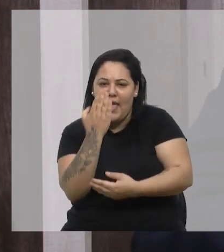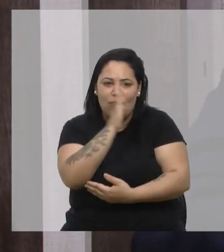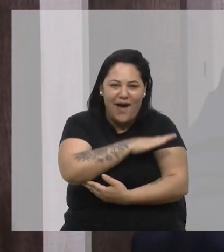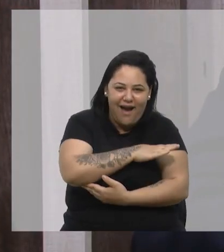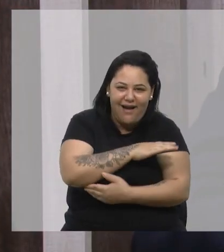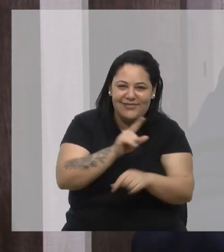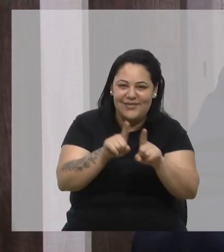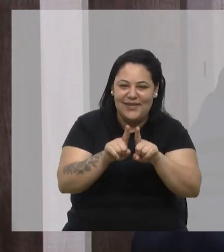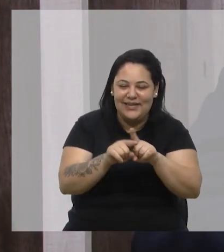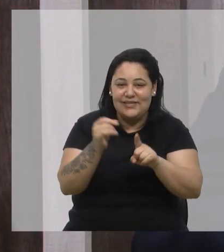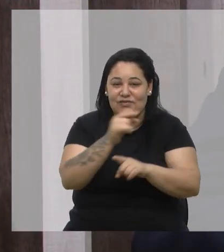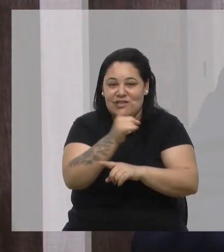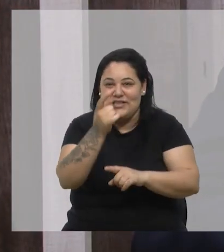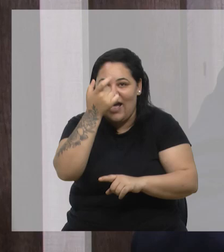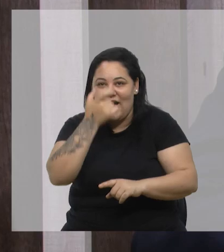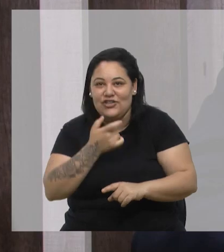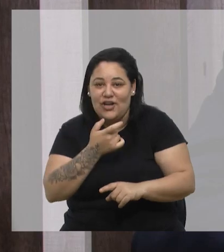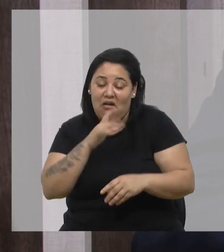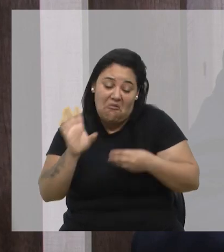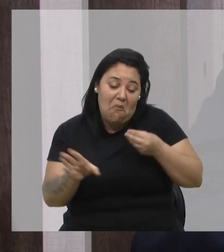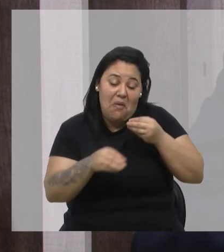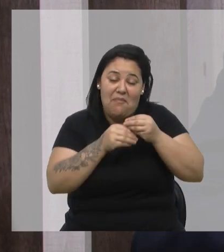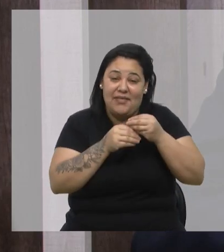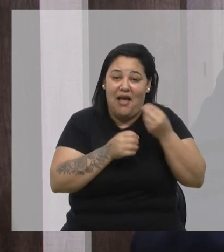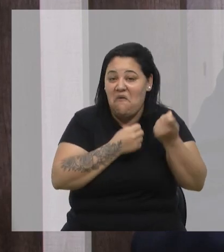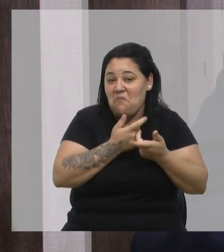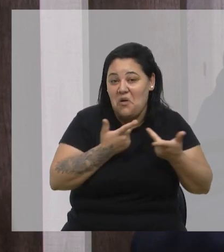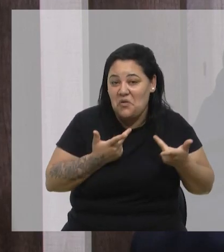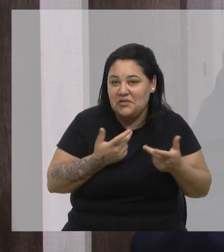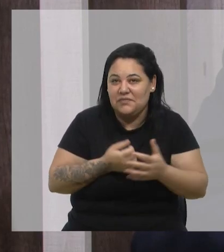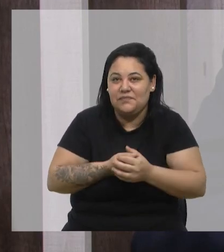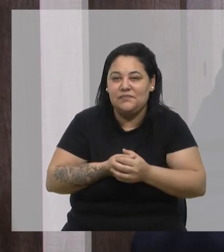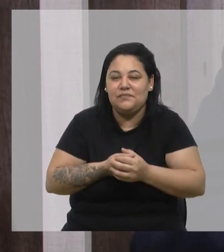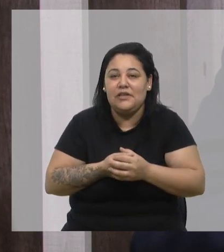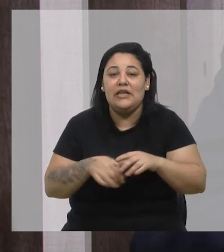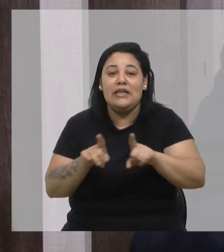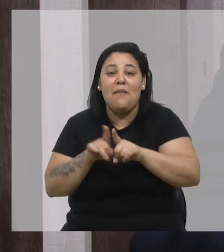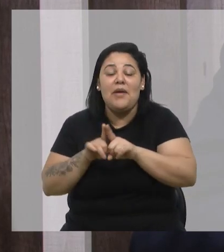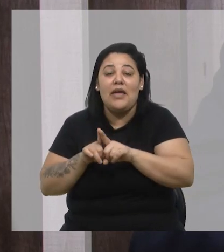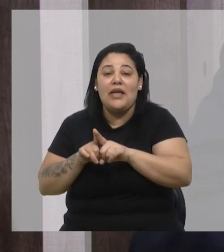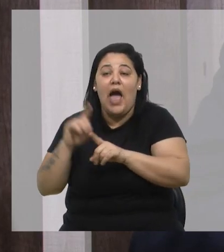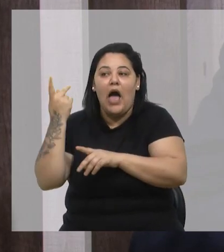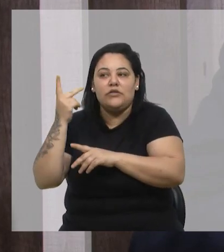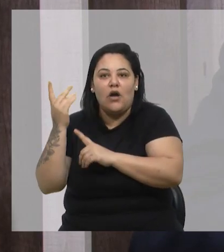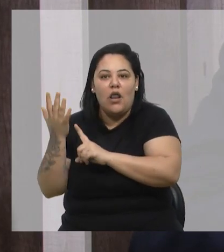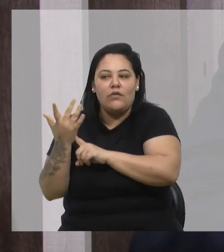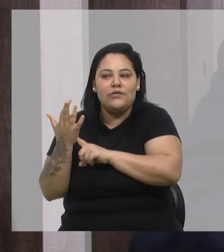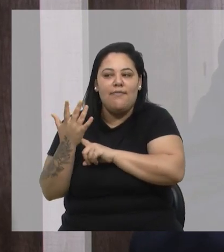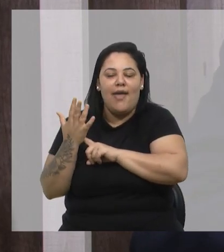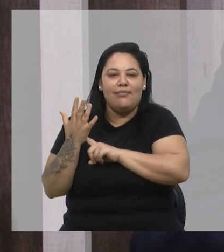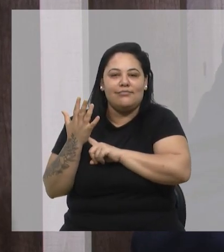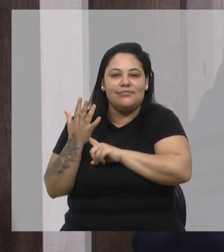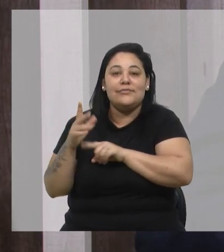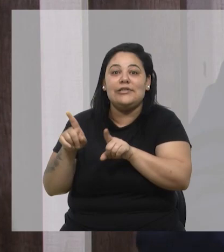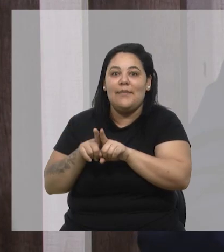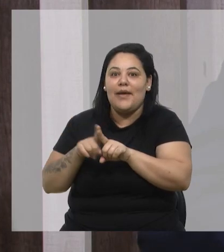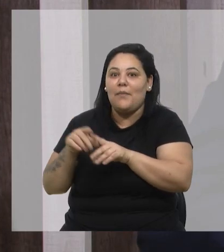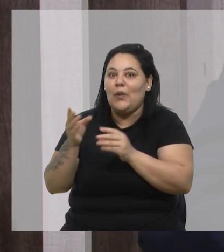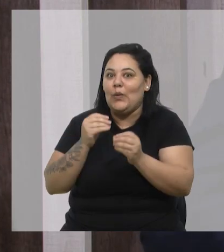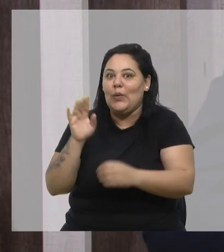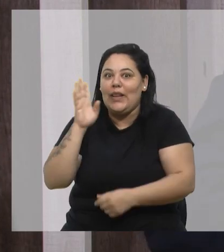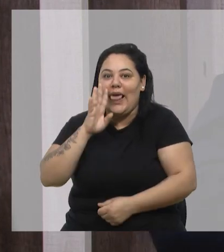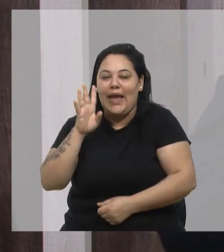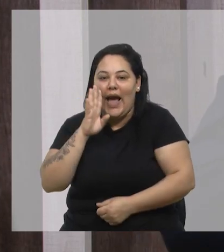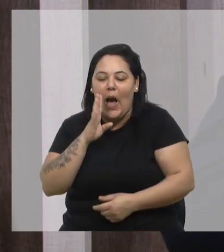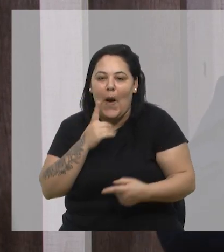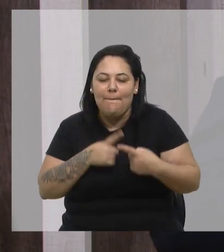do bem e do mal, se vocês acharem que cabe algum adendo nisso. E o Conto do Espelho também é muito legal,